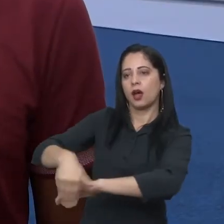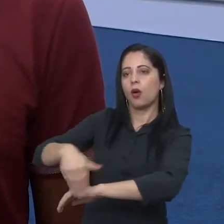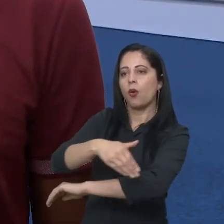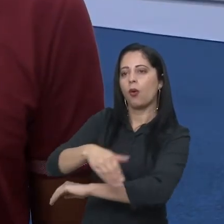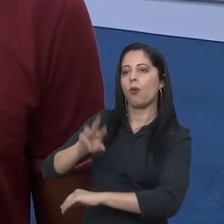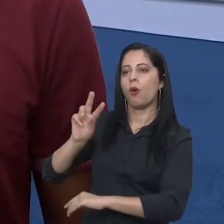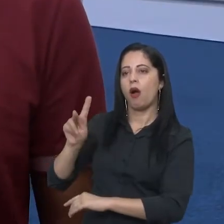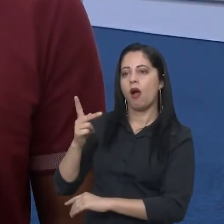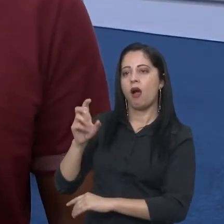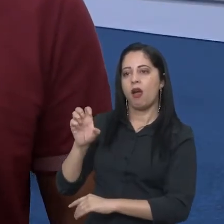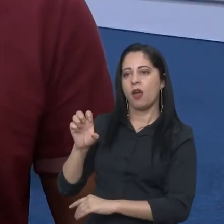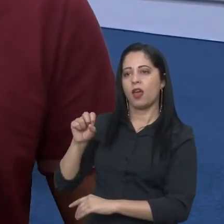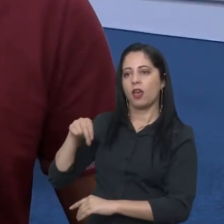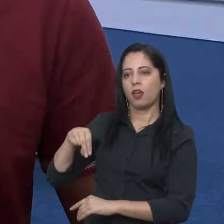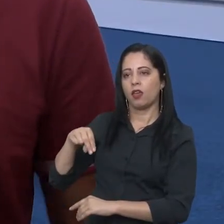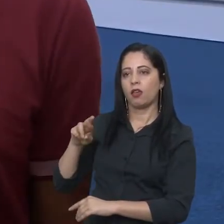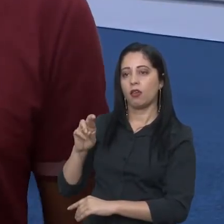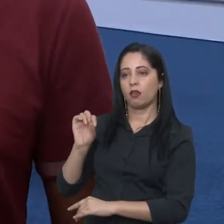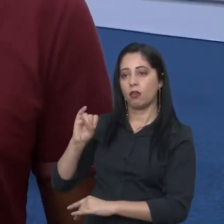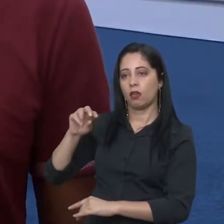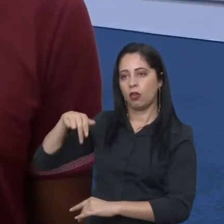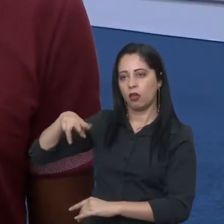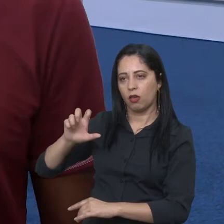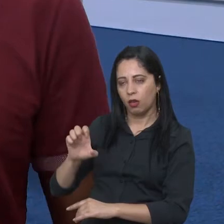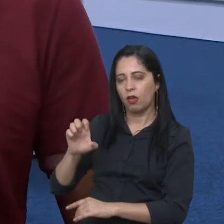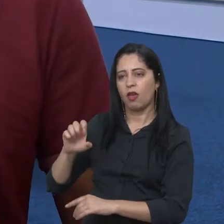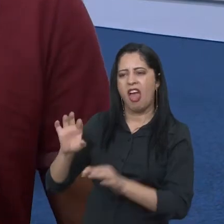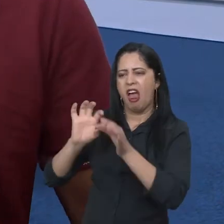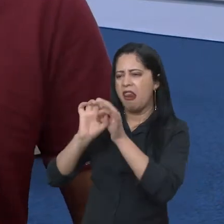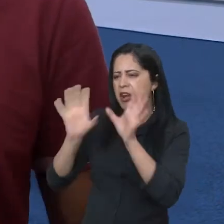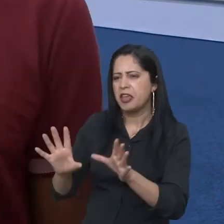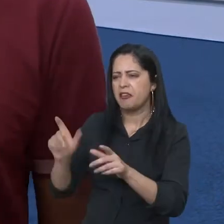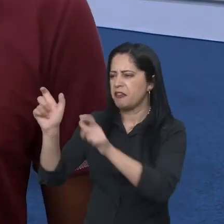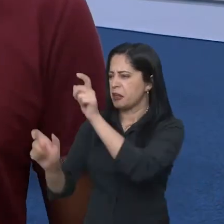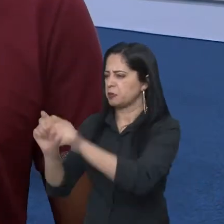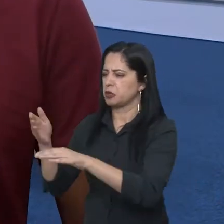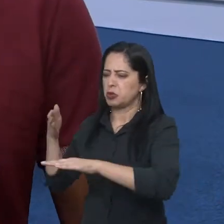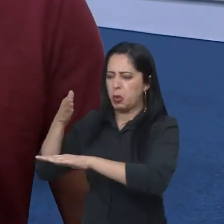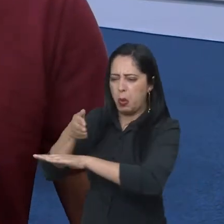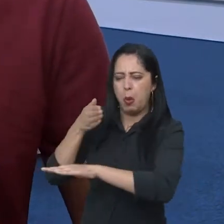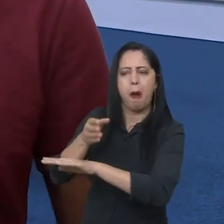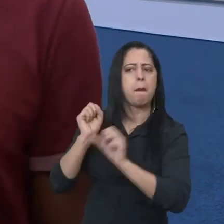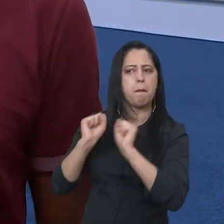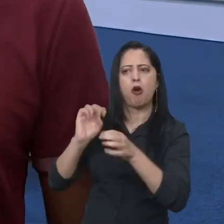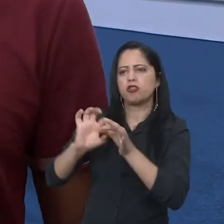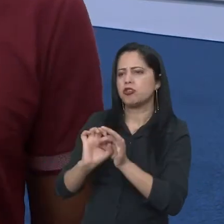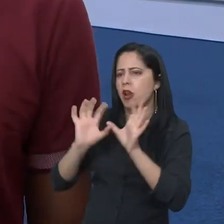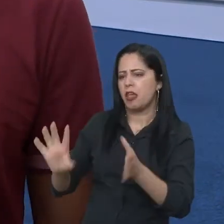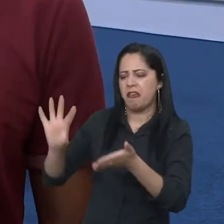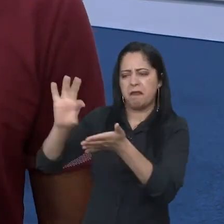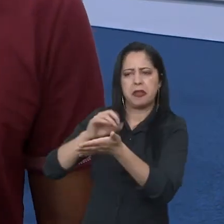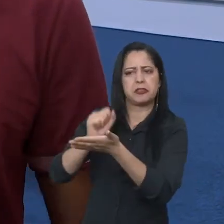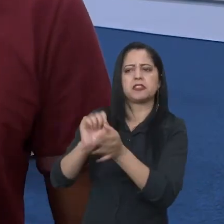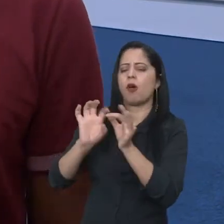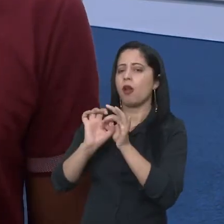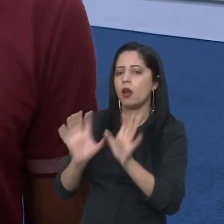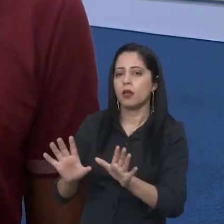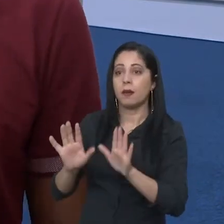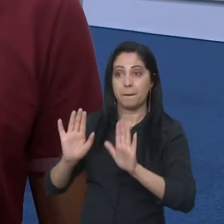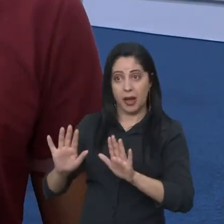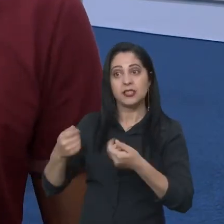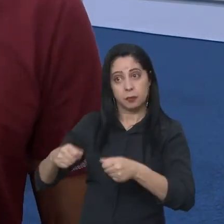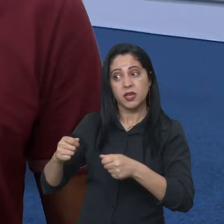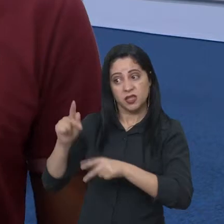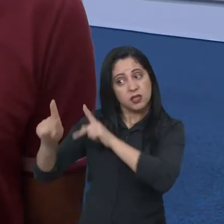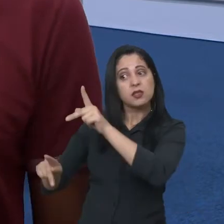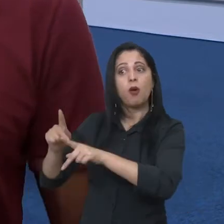Henrique Dias e é aberto ao público, né? Com várias atividades para fazer inscrições. E precisa